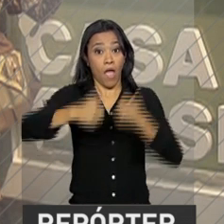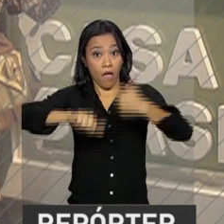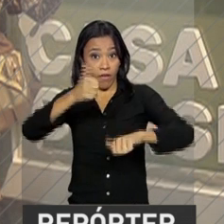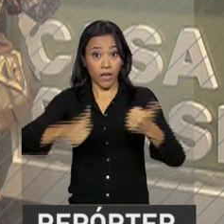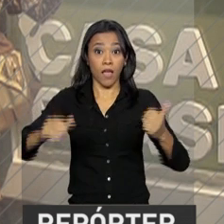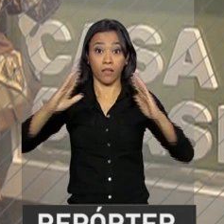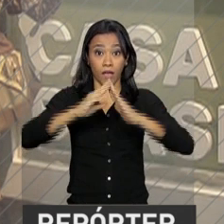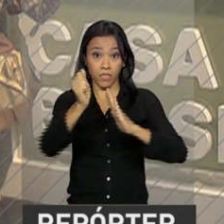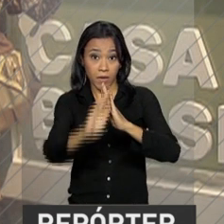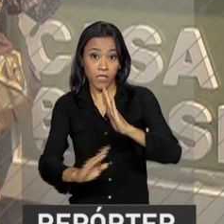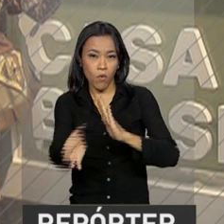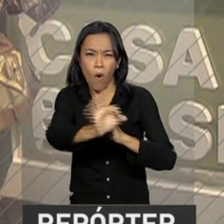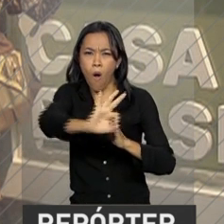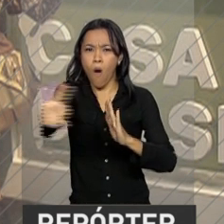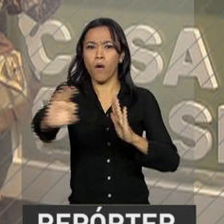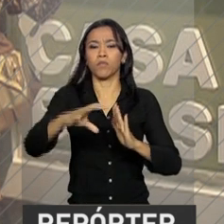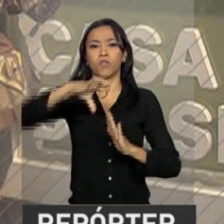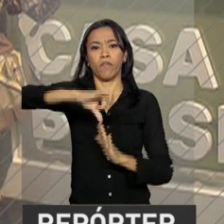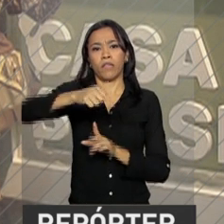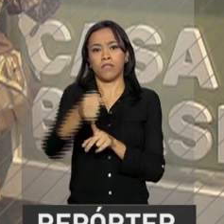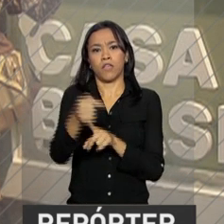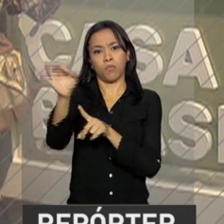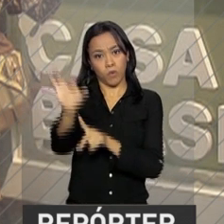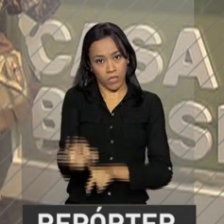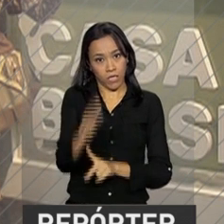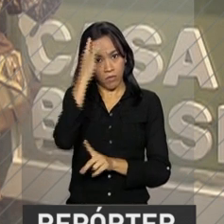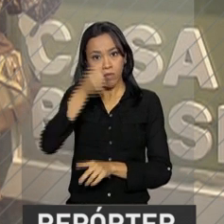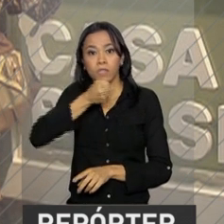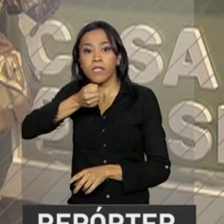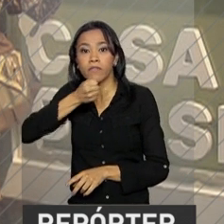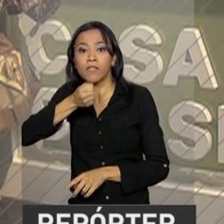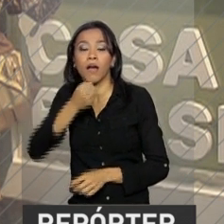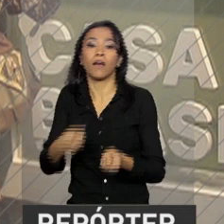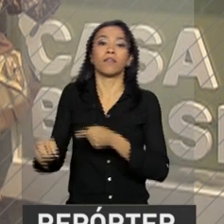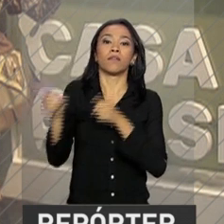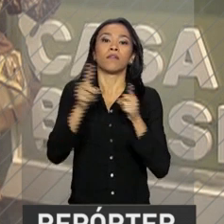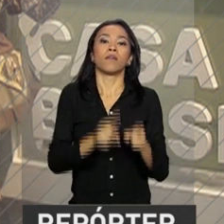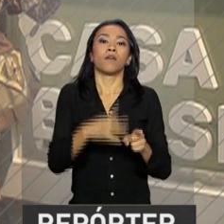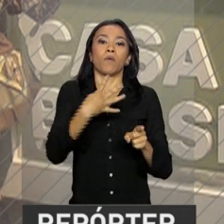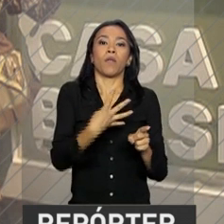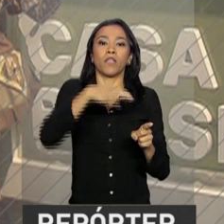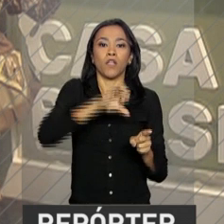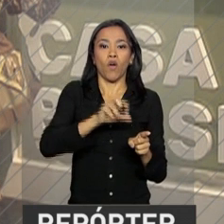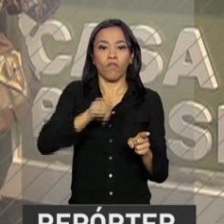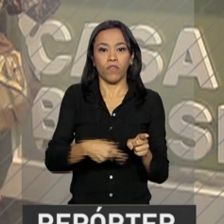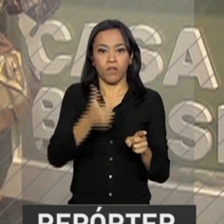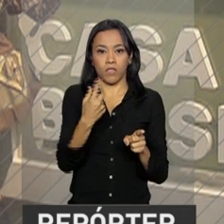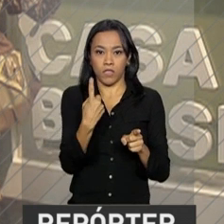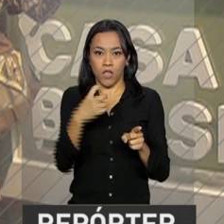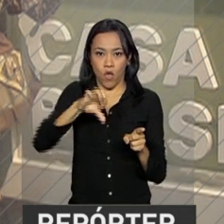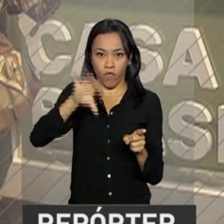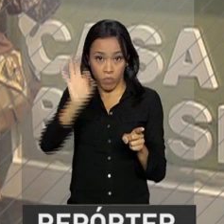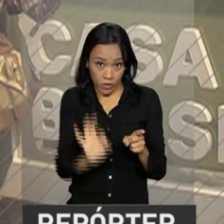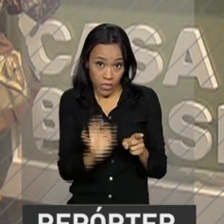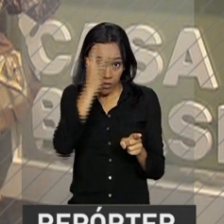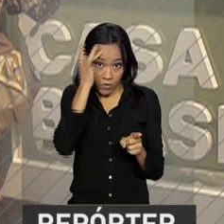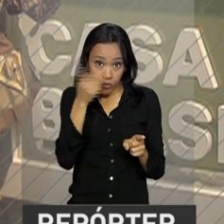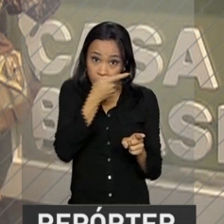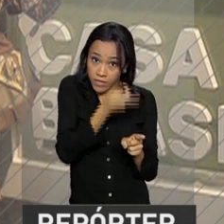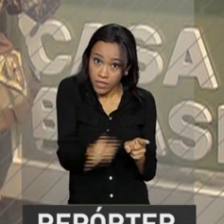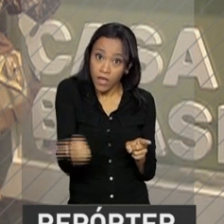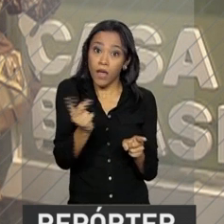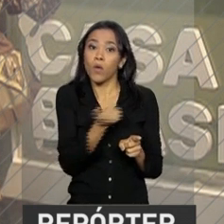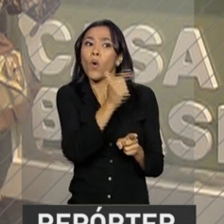avaliada como ótima povo 97 por cento dos entrevistados 49,16 nove porcento dos que